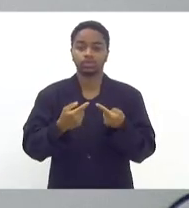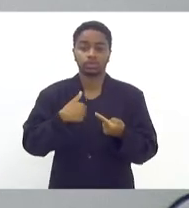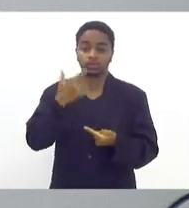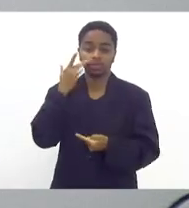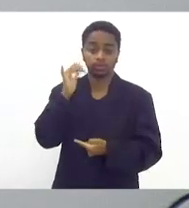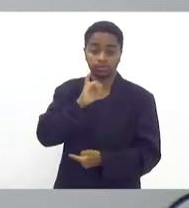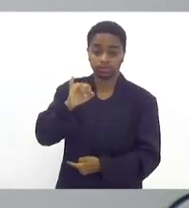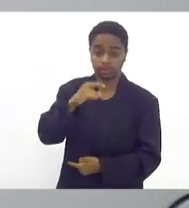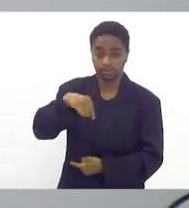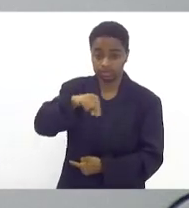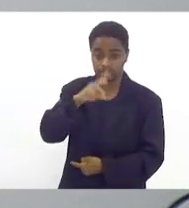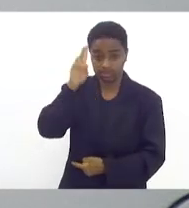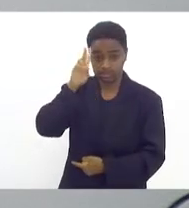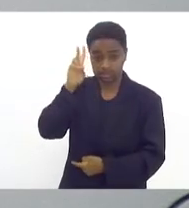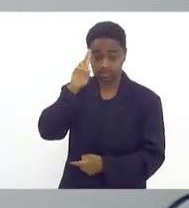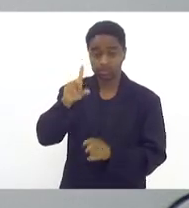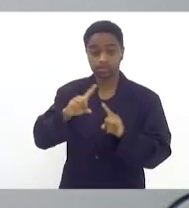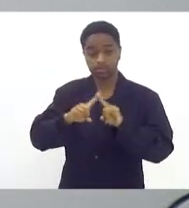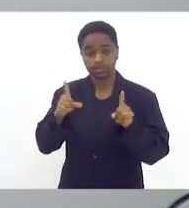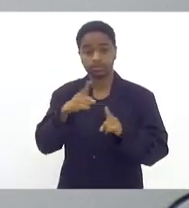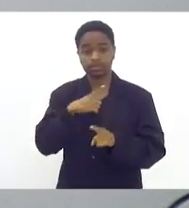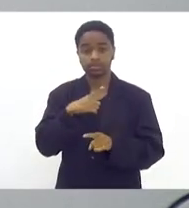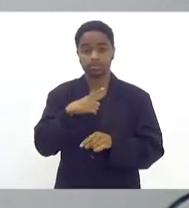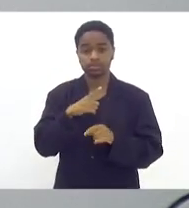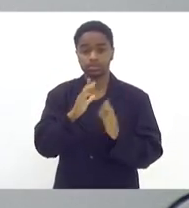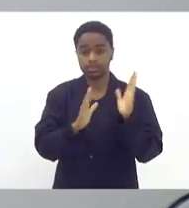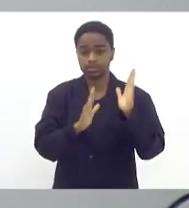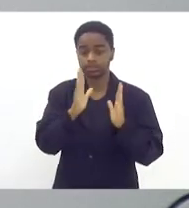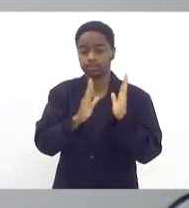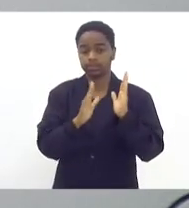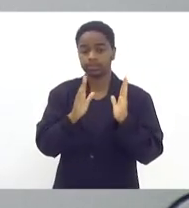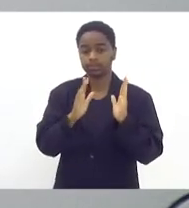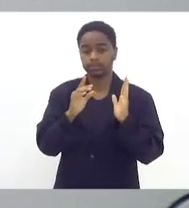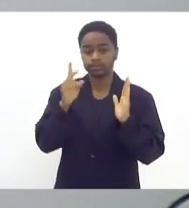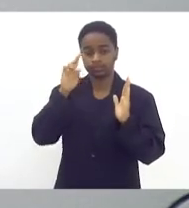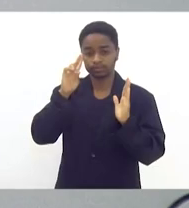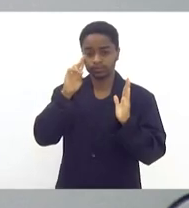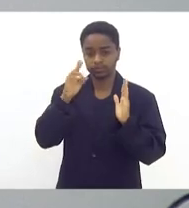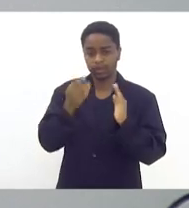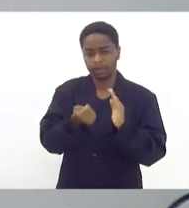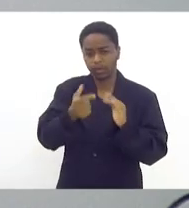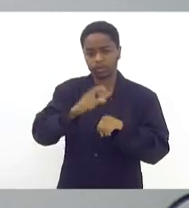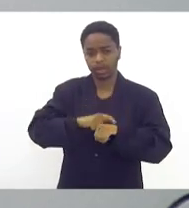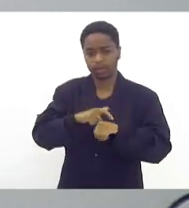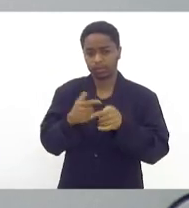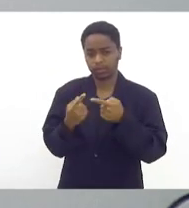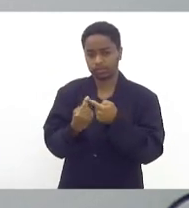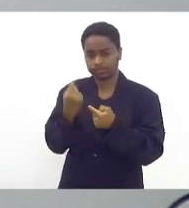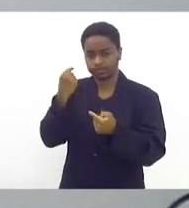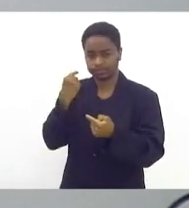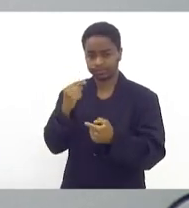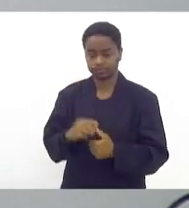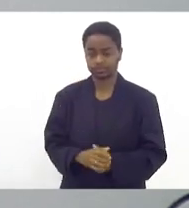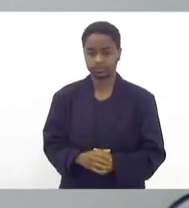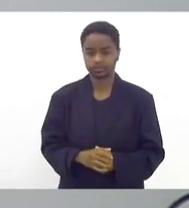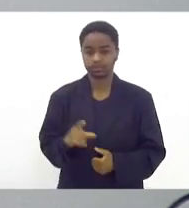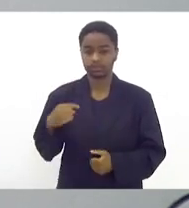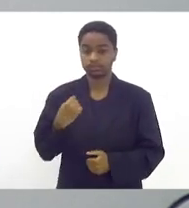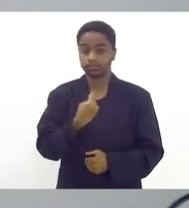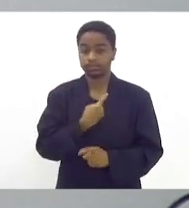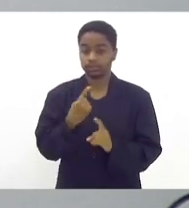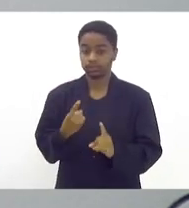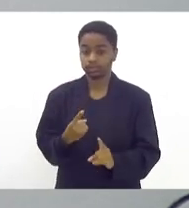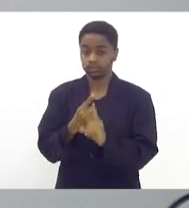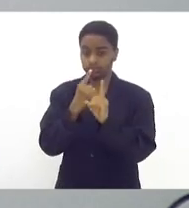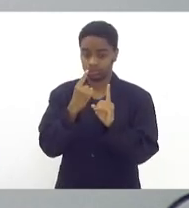Record ord Em algum momento da nossa história recente eh nós descobrimos não